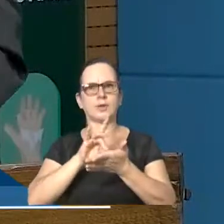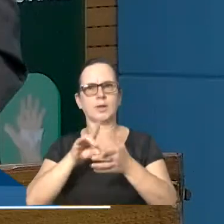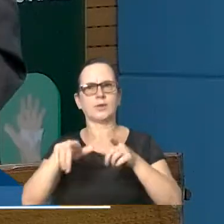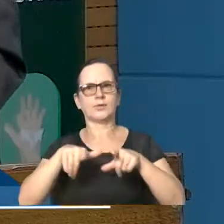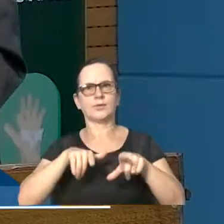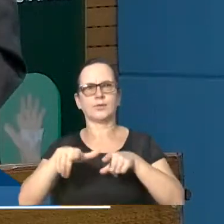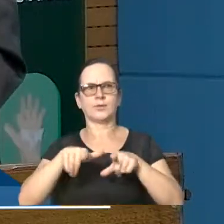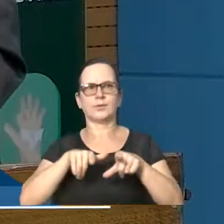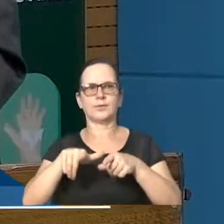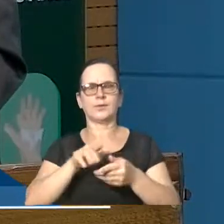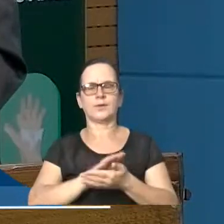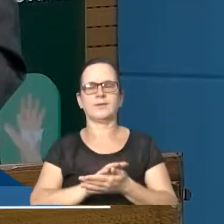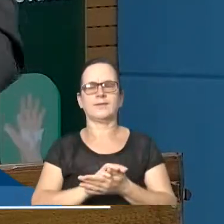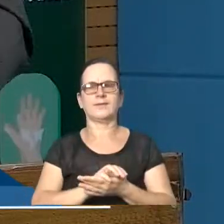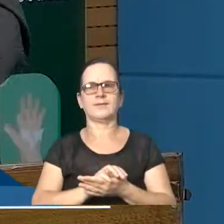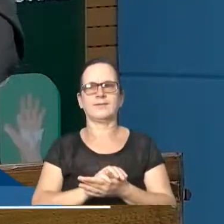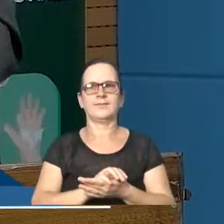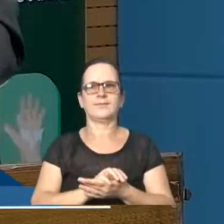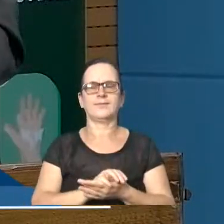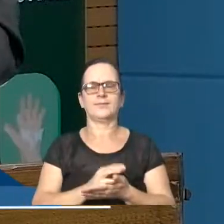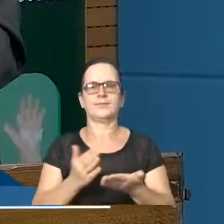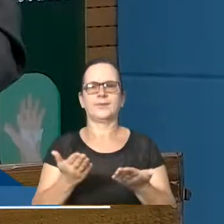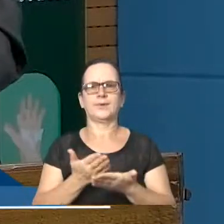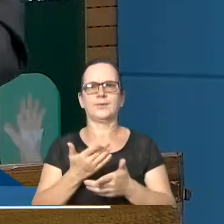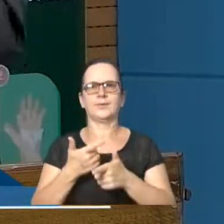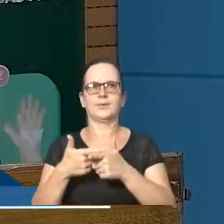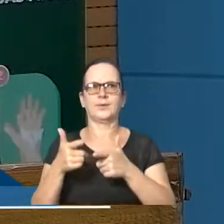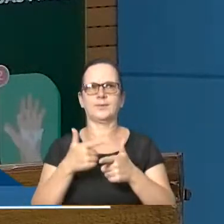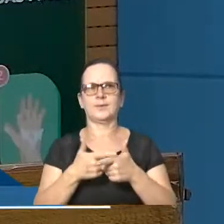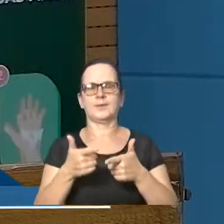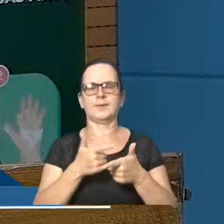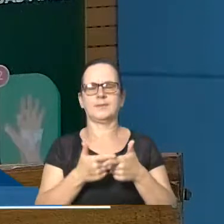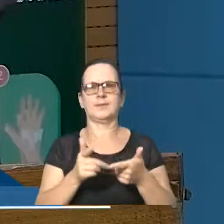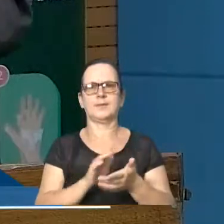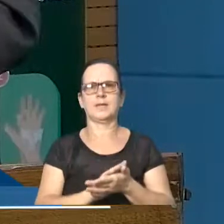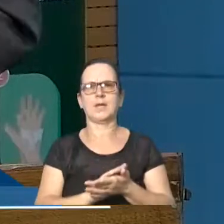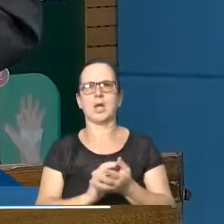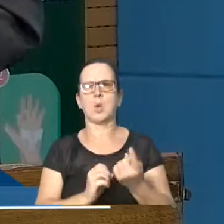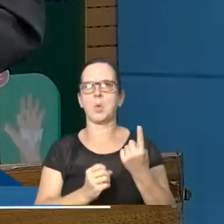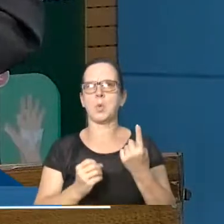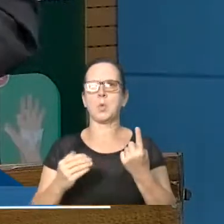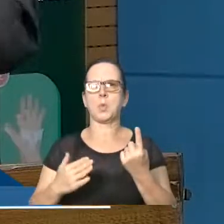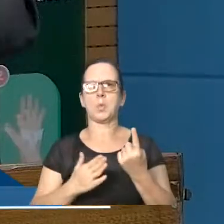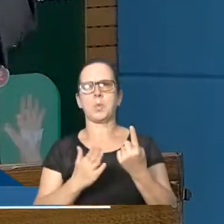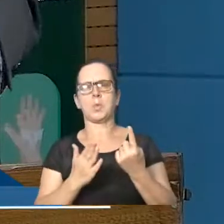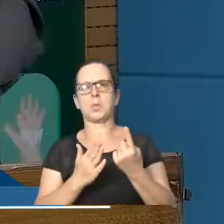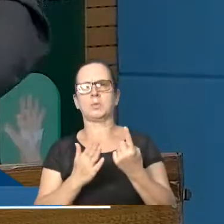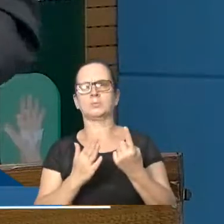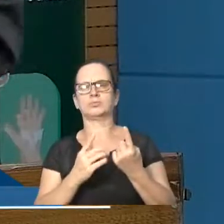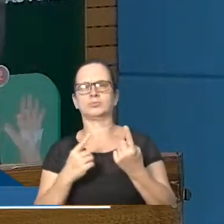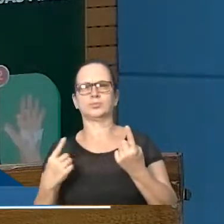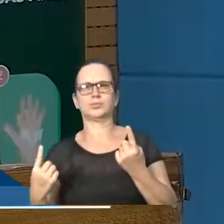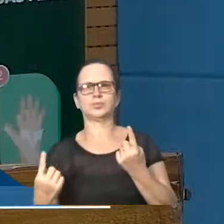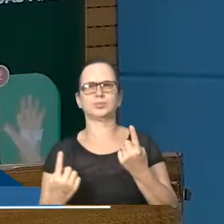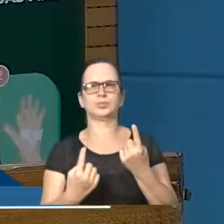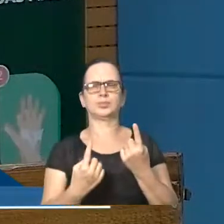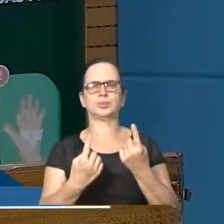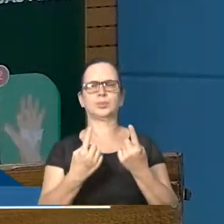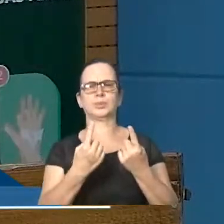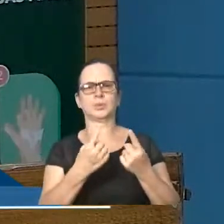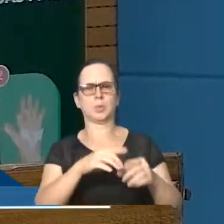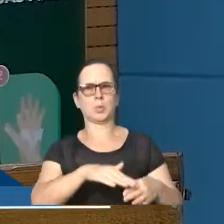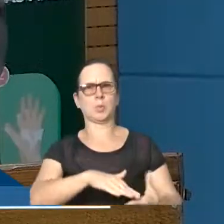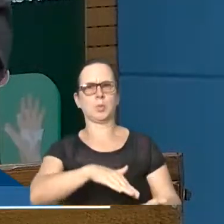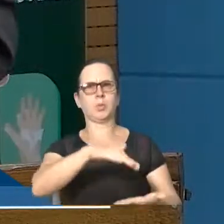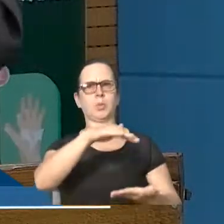porque hoje a gente tem um problema de quando passa um, o outro passa mais tarde, e aí se acumula lá,